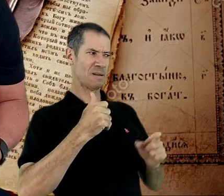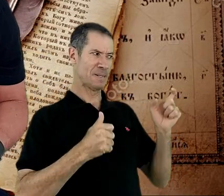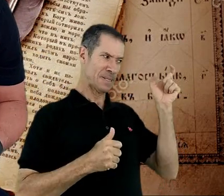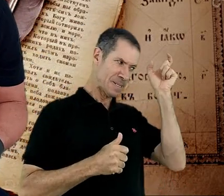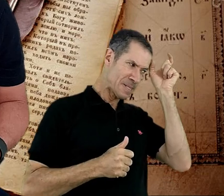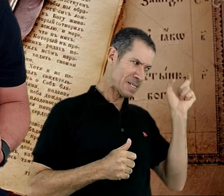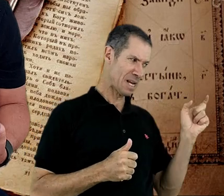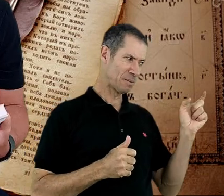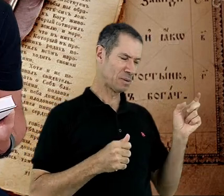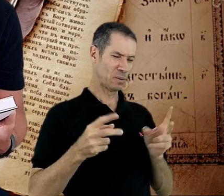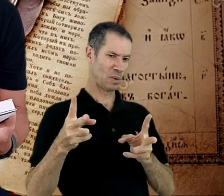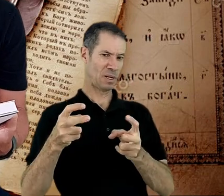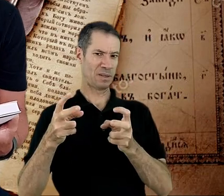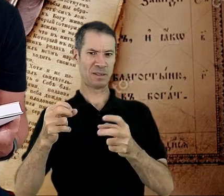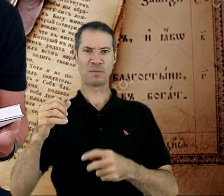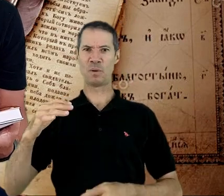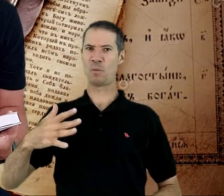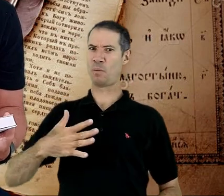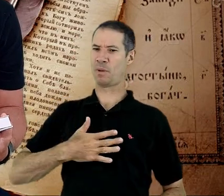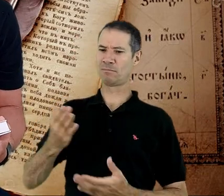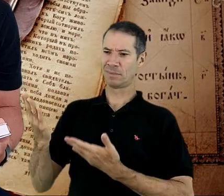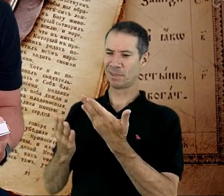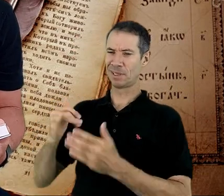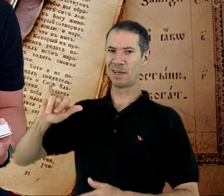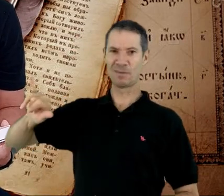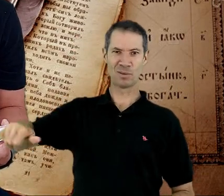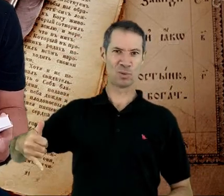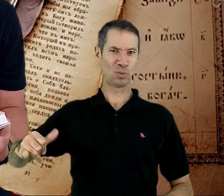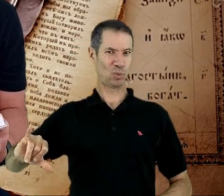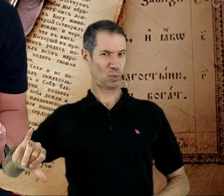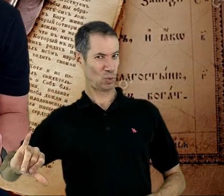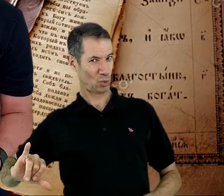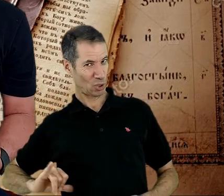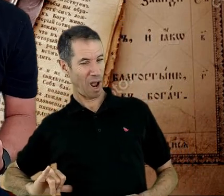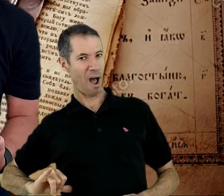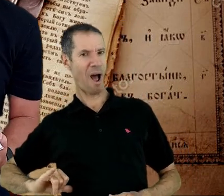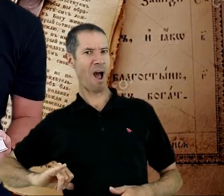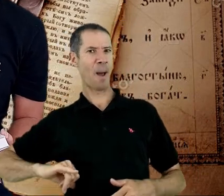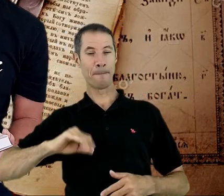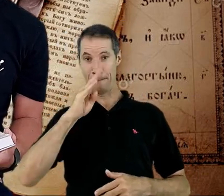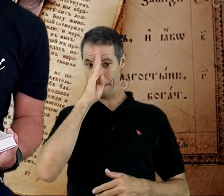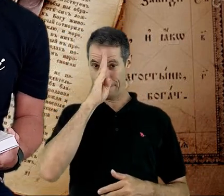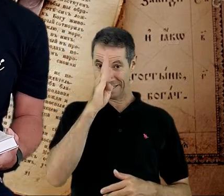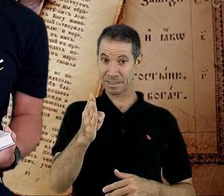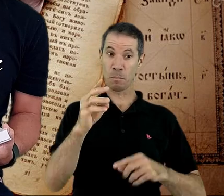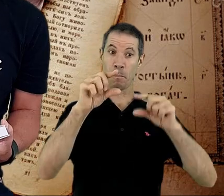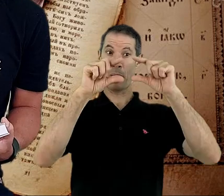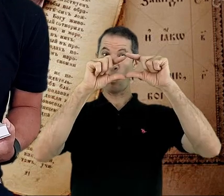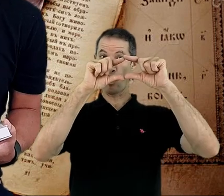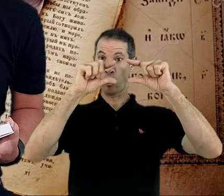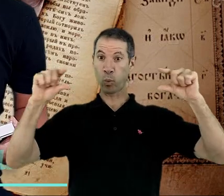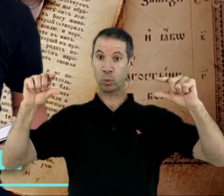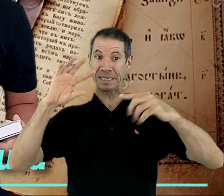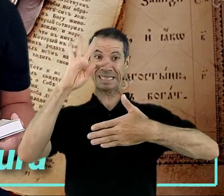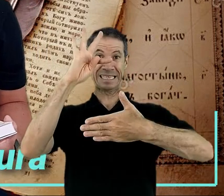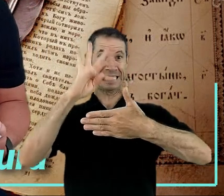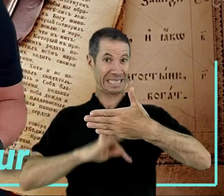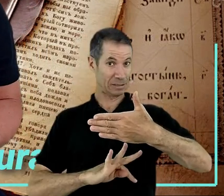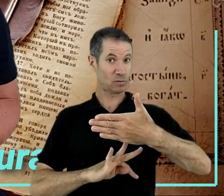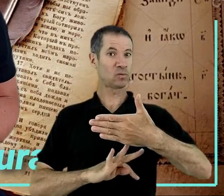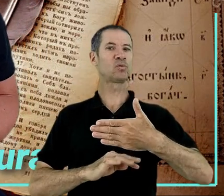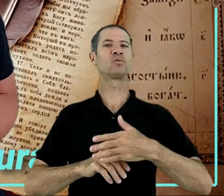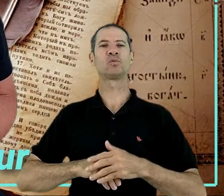Esse verso é um dos versos-chave nesse livro de Jó. E como é que nós